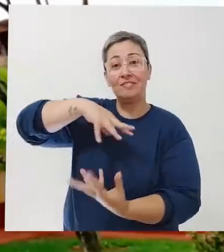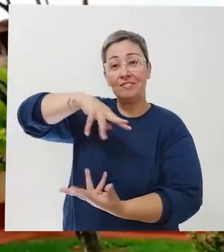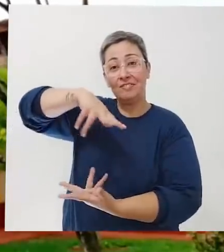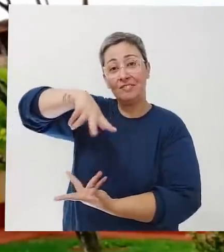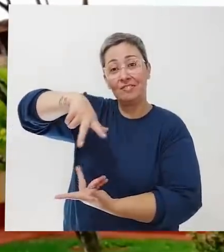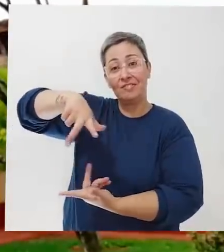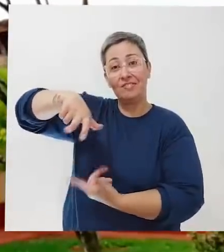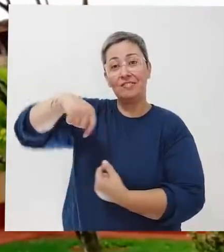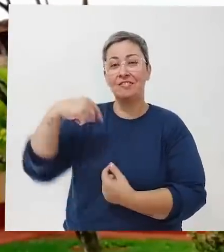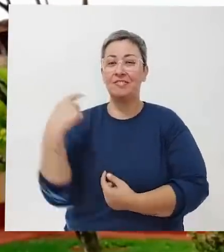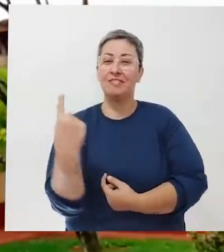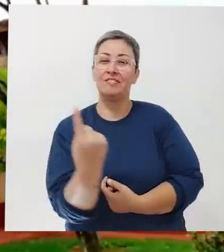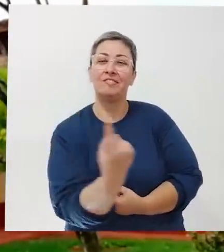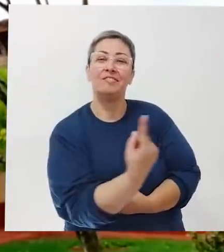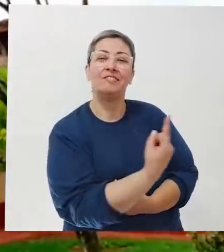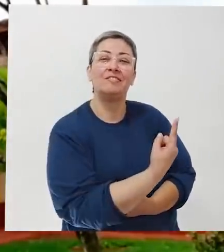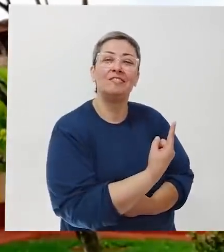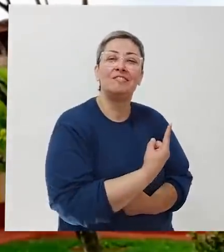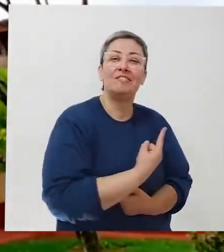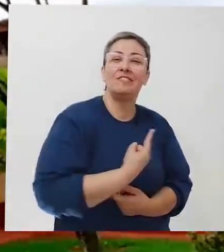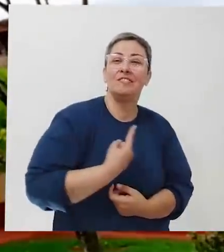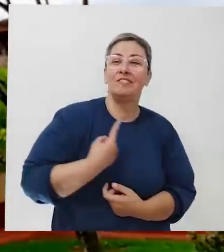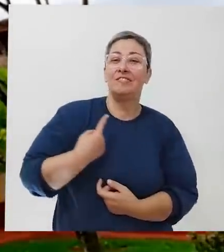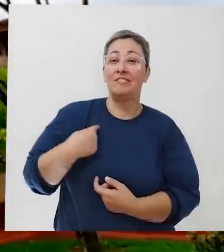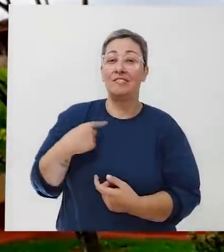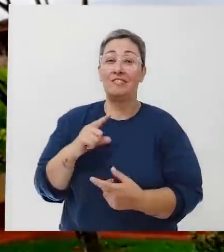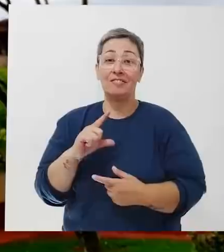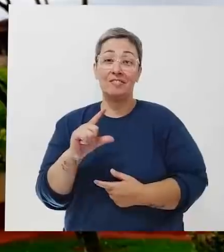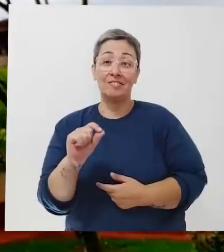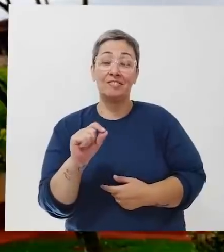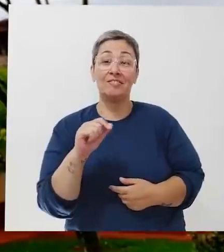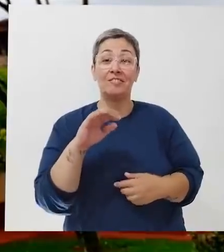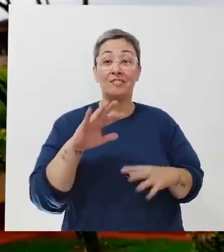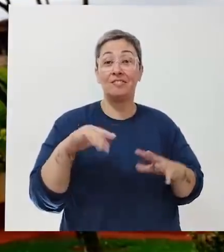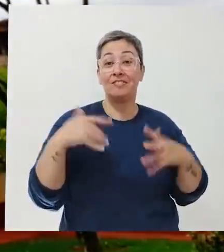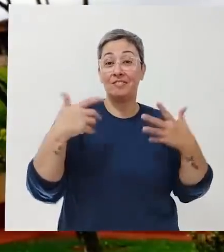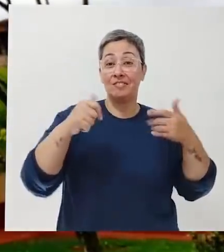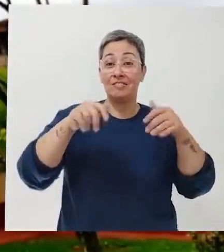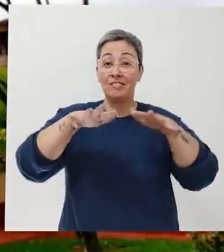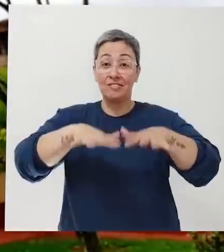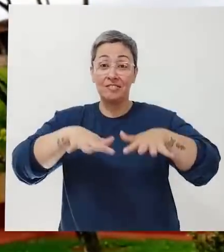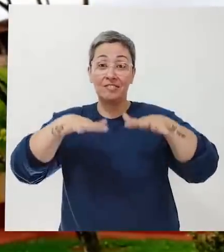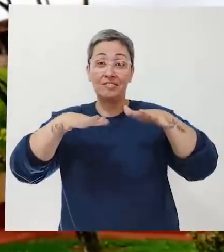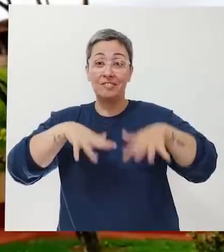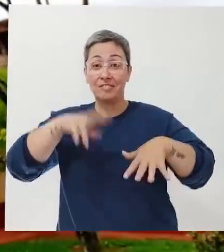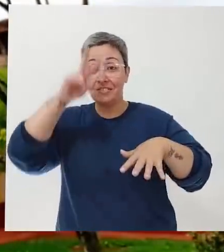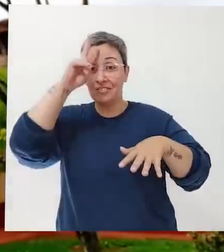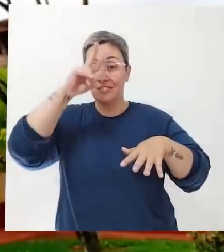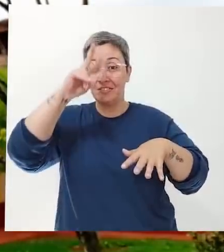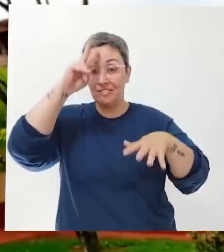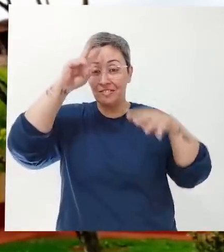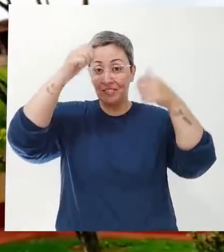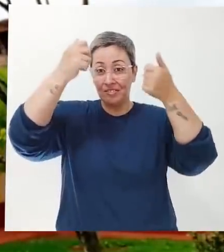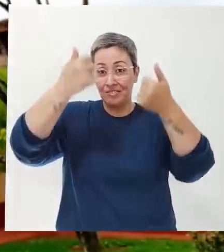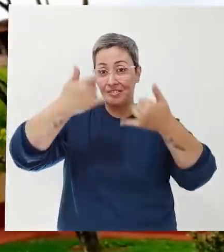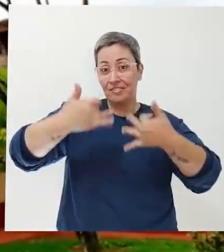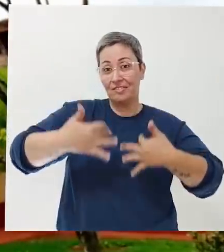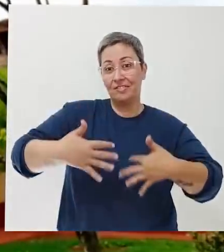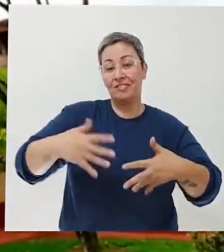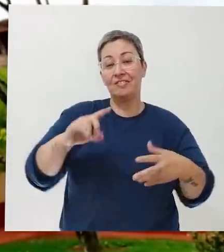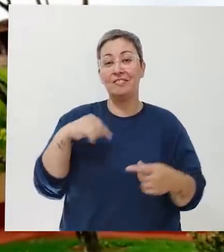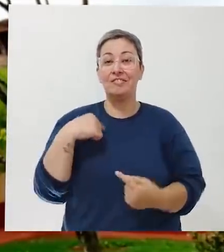volta no mundo, eu vou ver o mundo girar. Mas eu só saio daqui depois dessa história